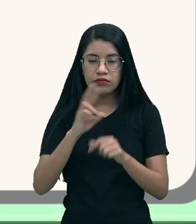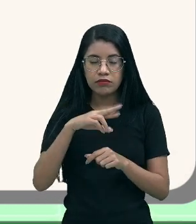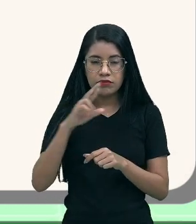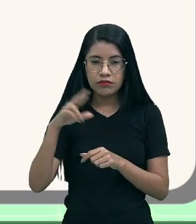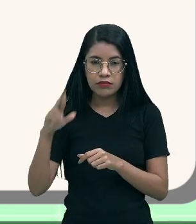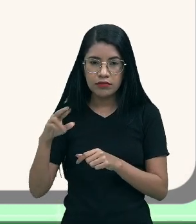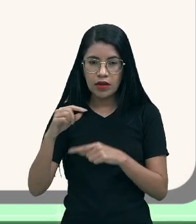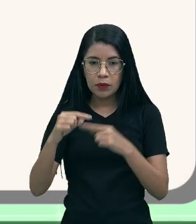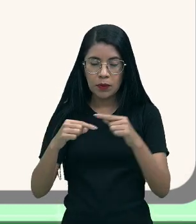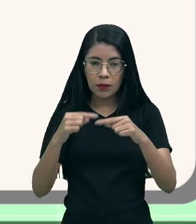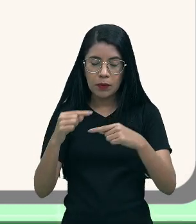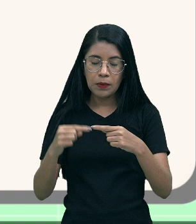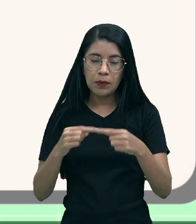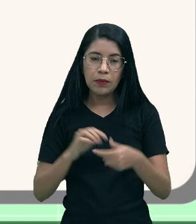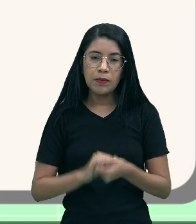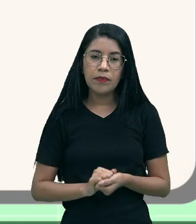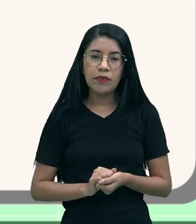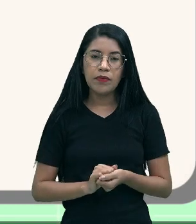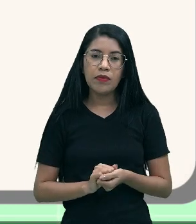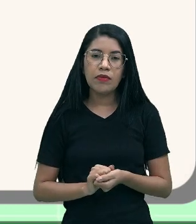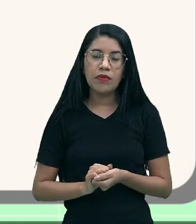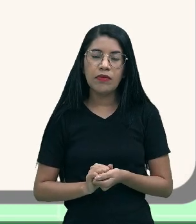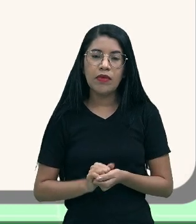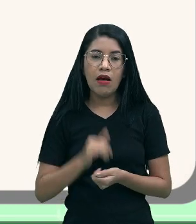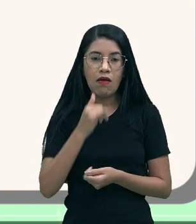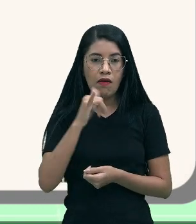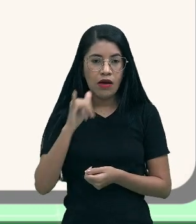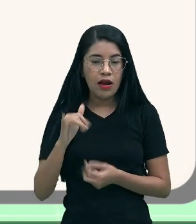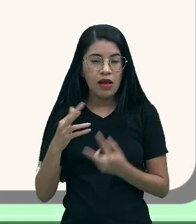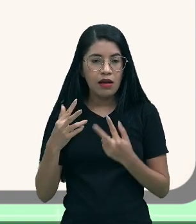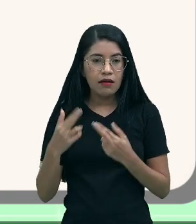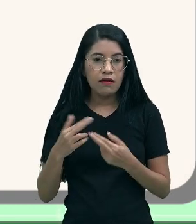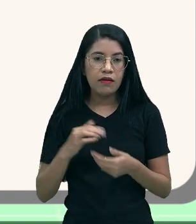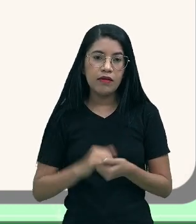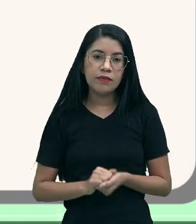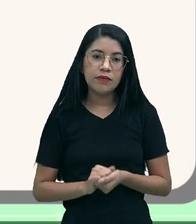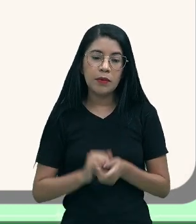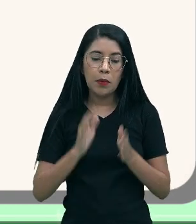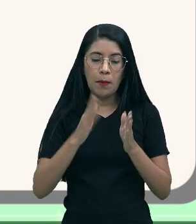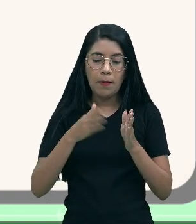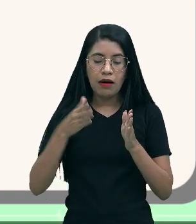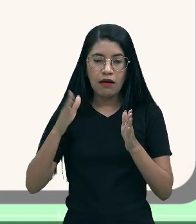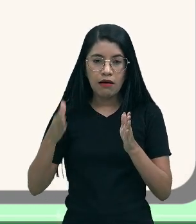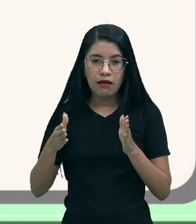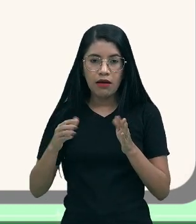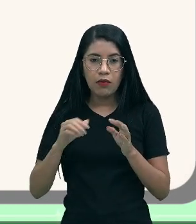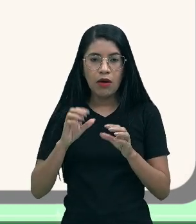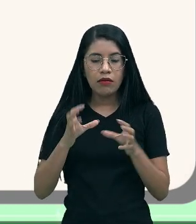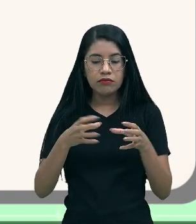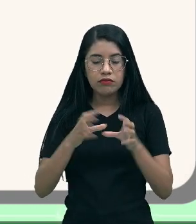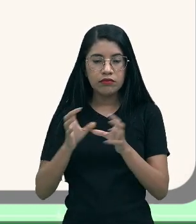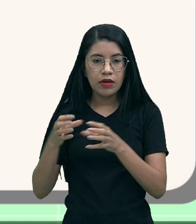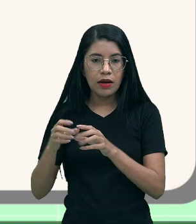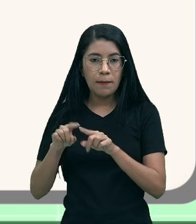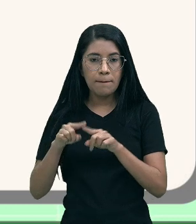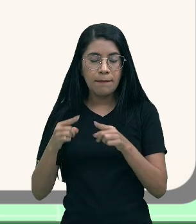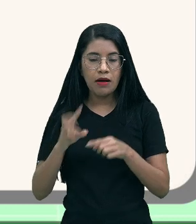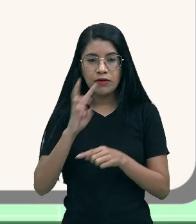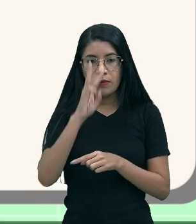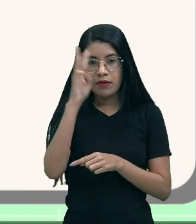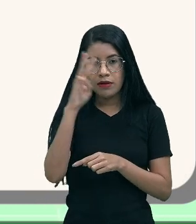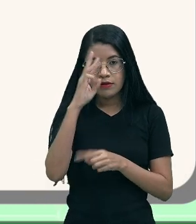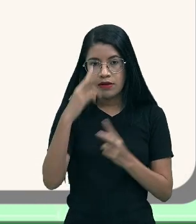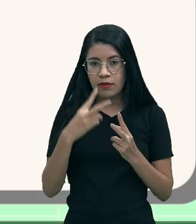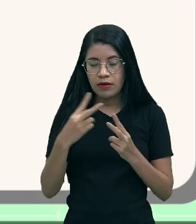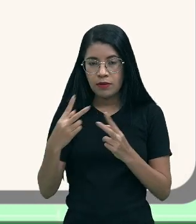corrente elétrica é a mesma. Na associação em paralelo, a corrente elétrica é dividida, mas a diferença de potencial é a mesma para todos